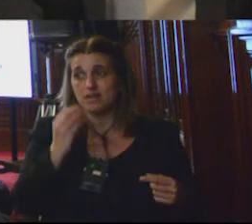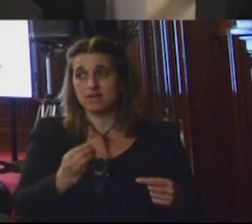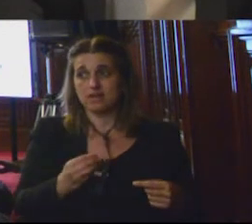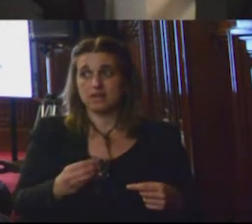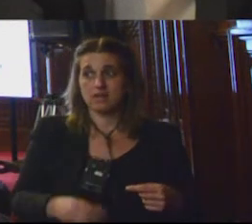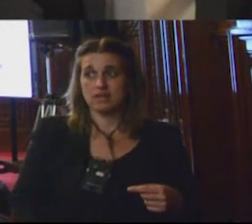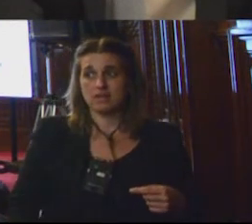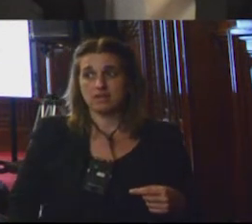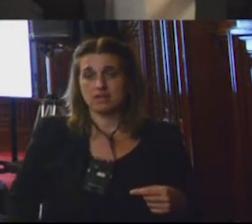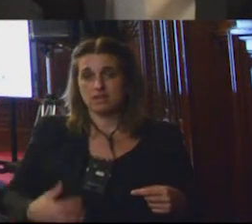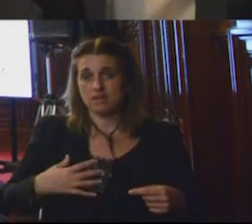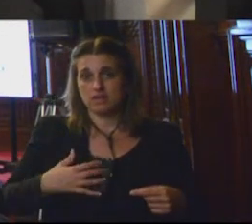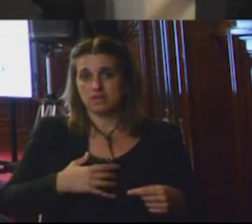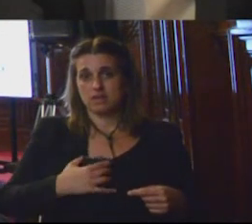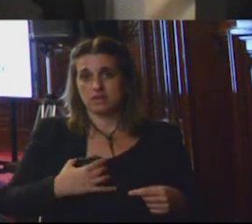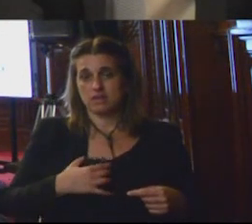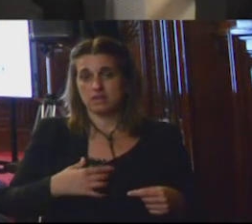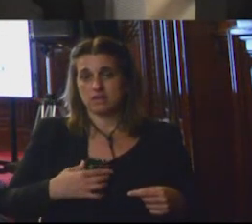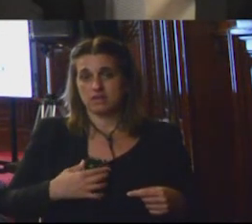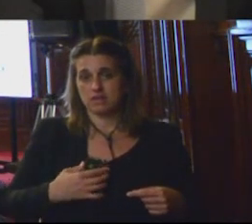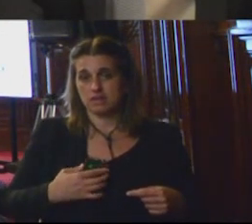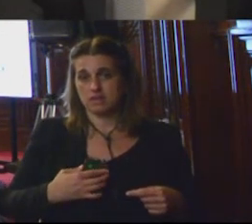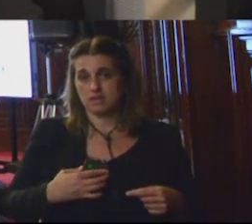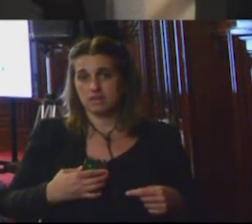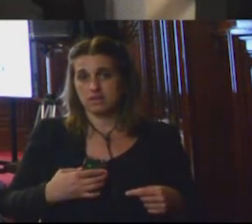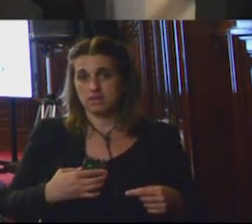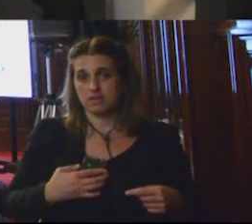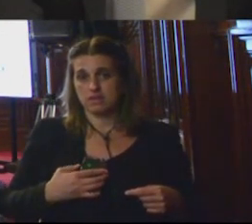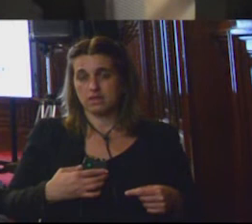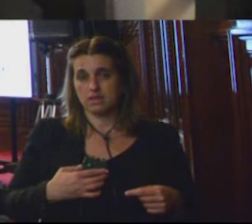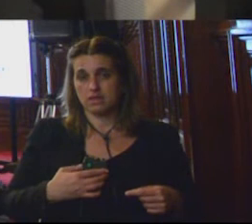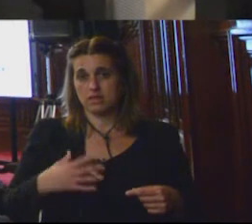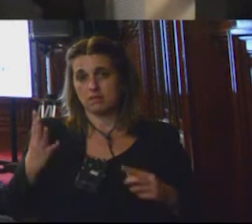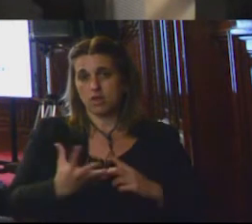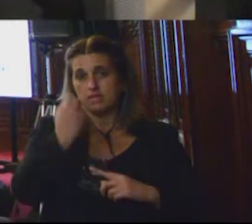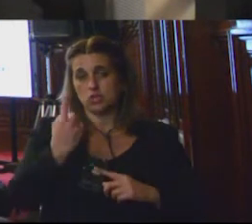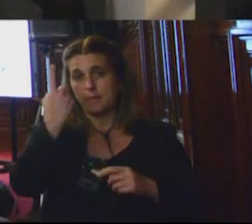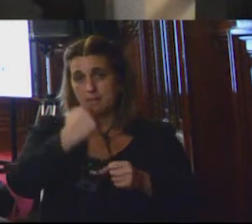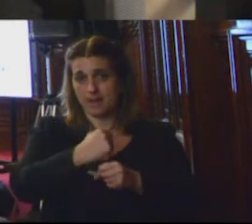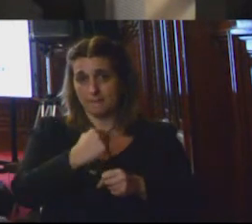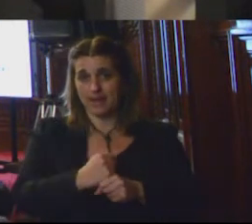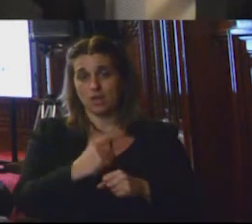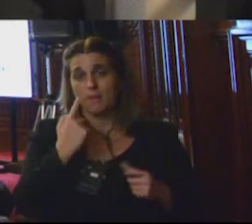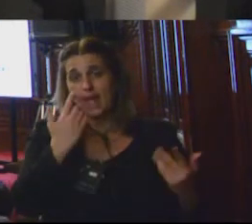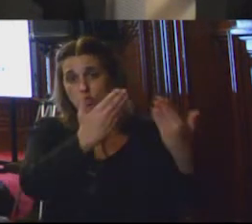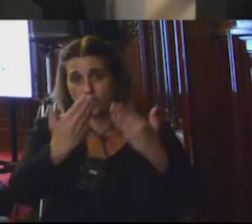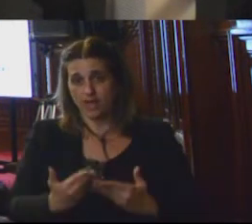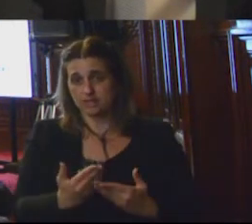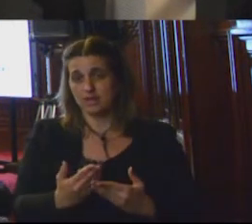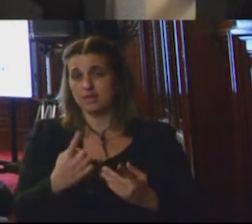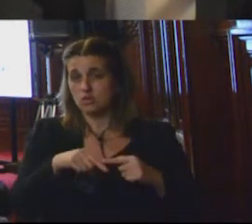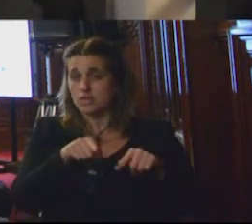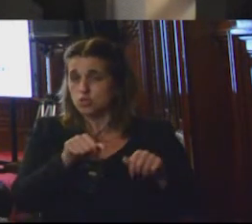contrato intermitente em situações como a obtenção do primeiro emprego, especialmente para os estudantes, os quais poderão adequar